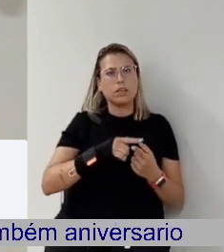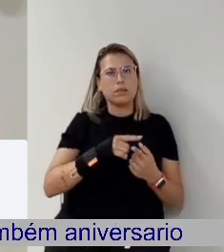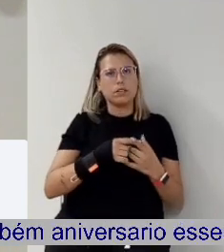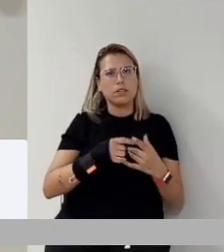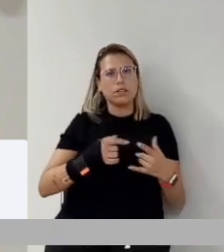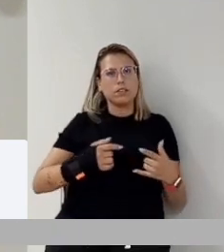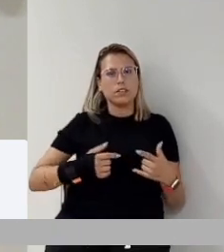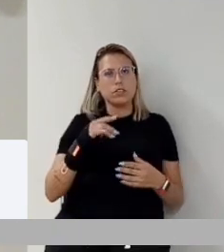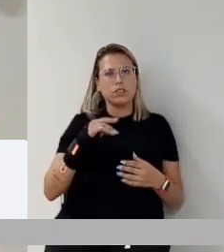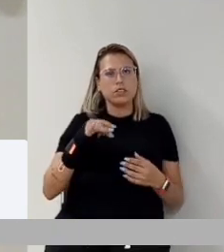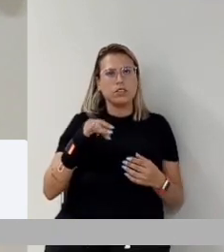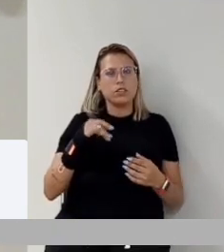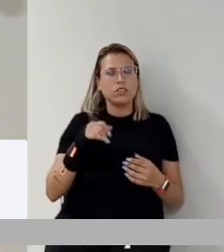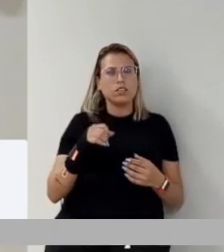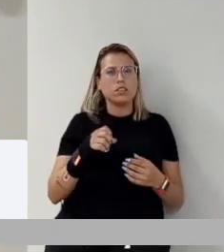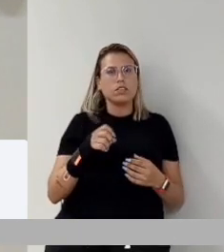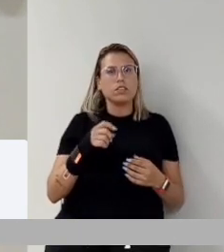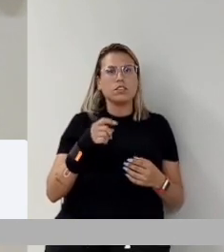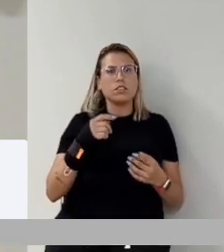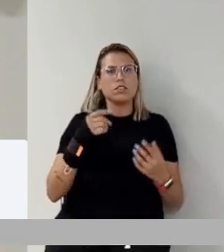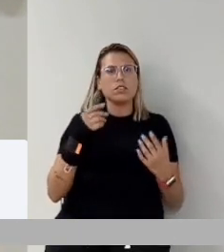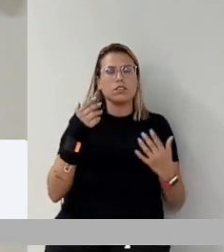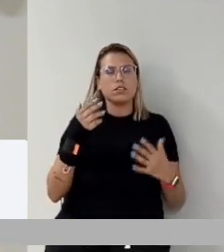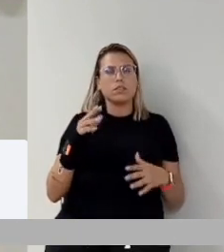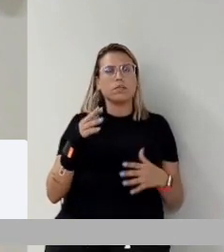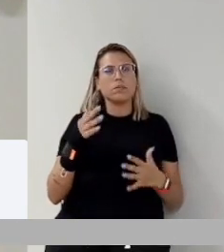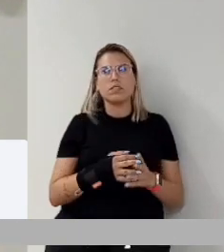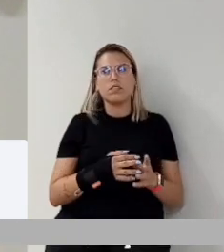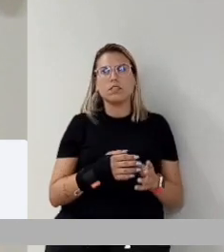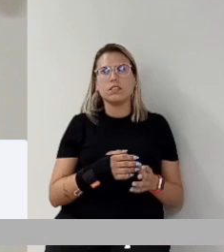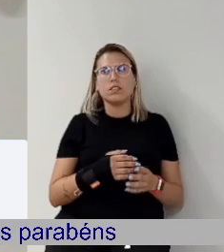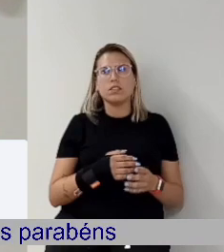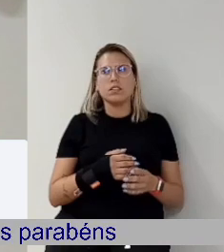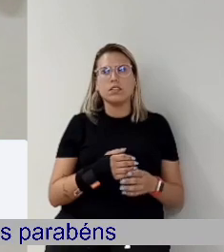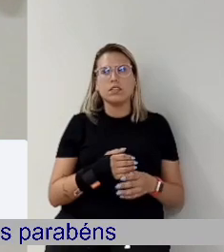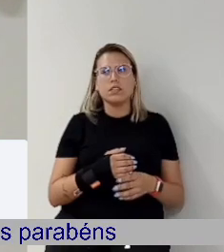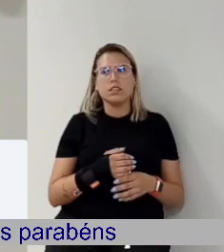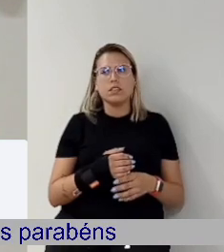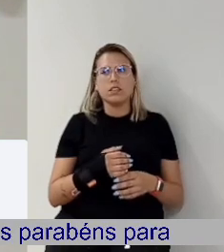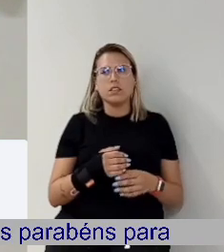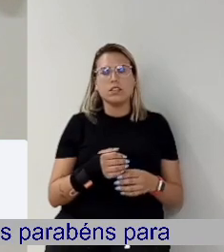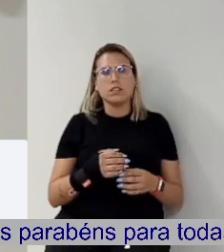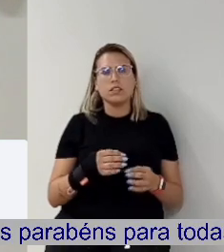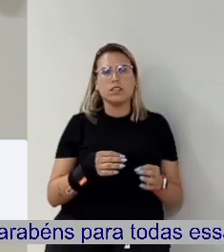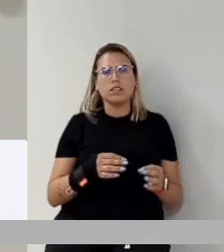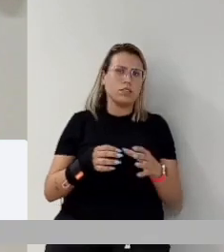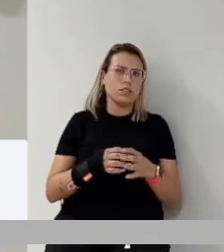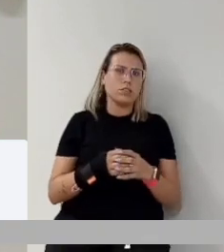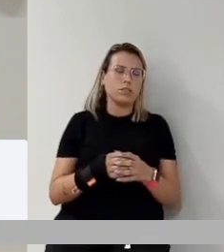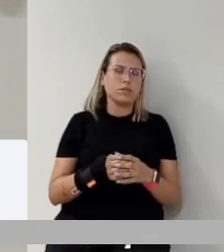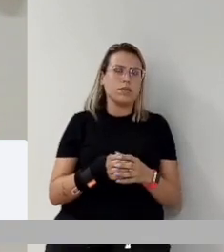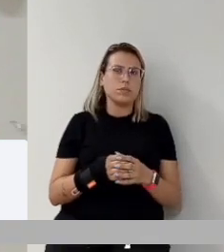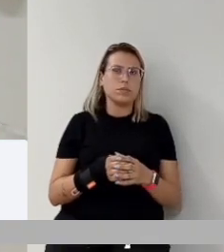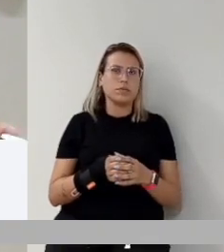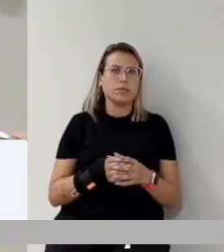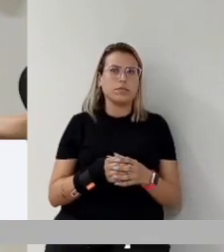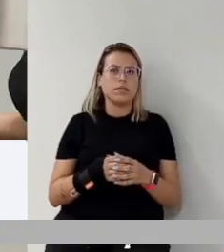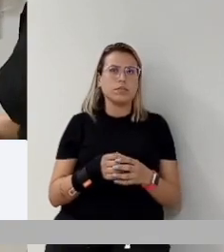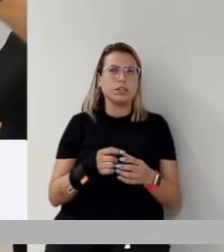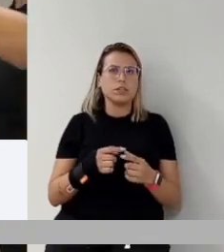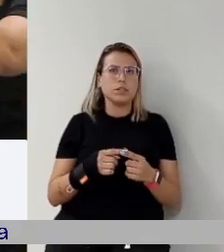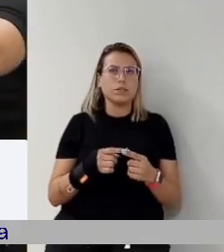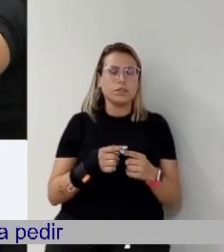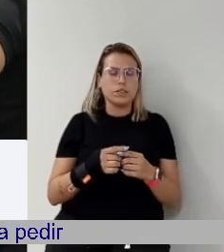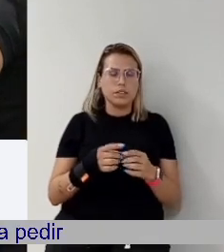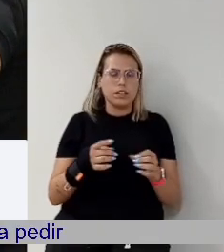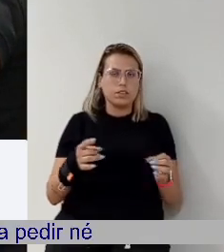dias e a gente manda também aqui os parabéns para toda essa turma aí e finalizando aqui a gente queria